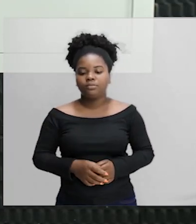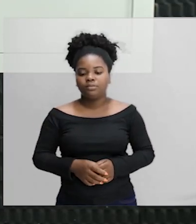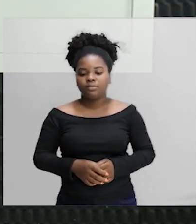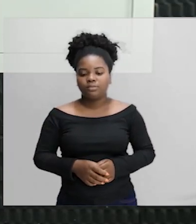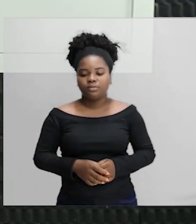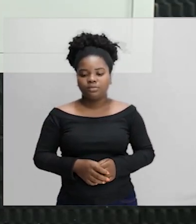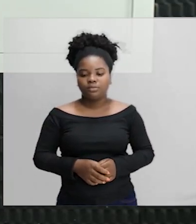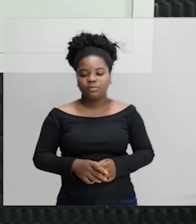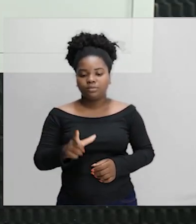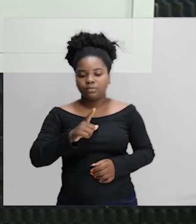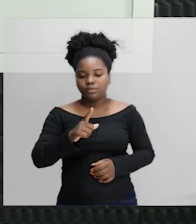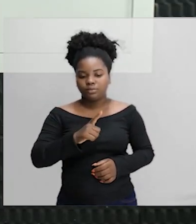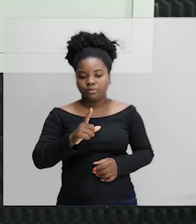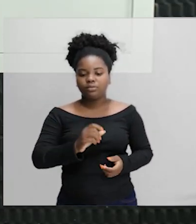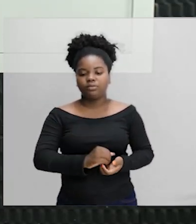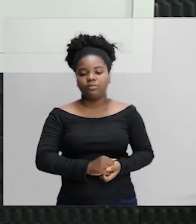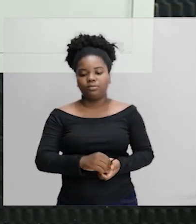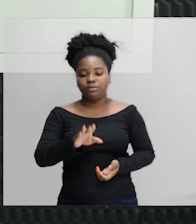seguinte, nós temos o campo,